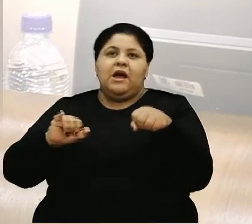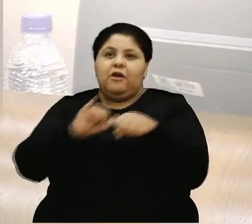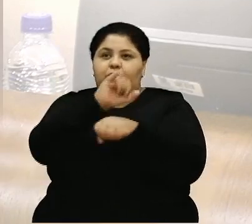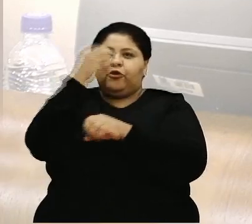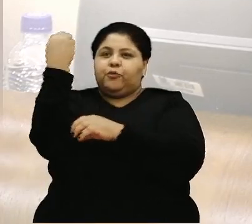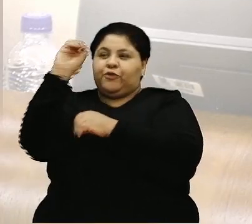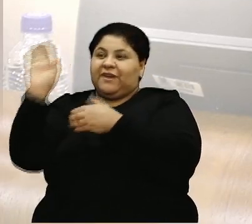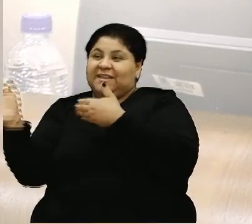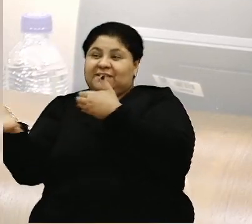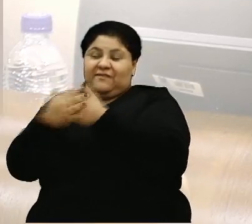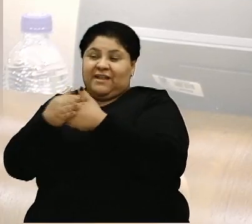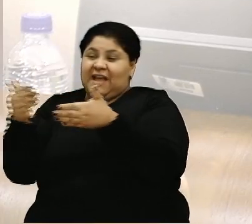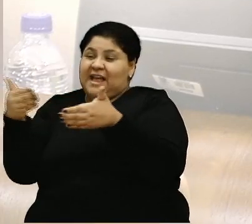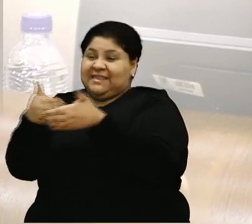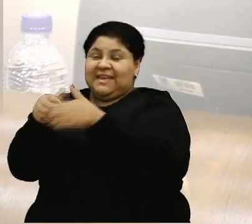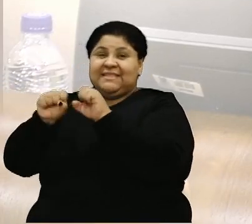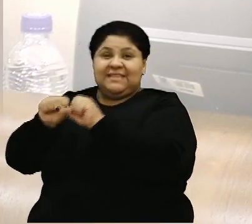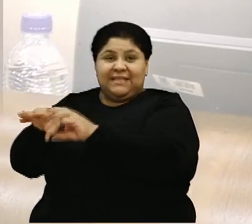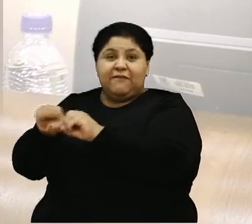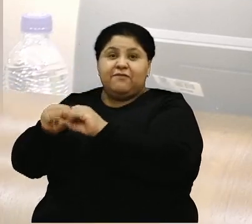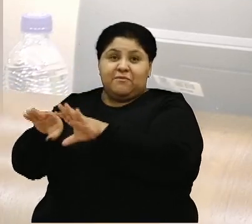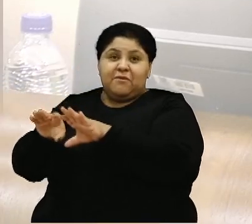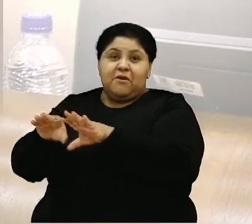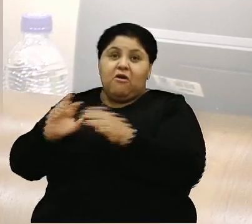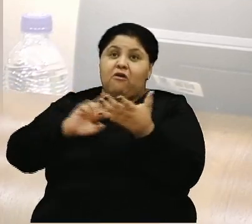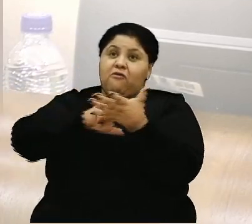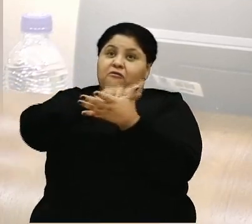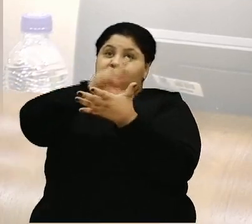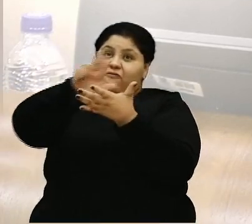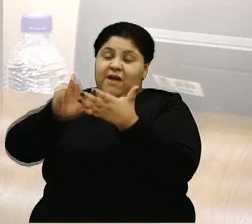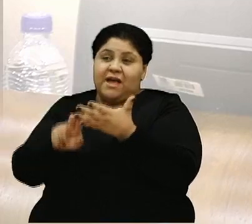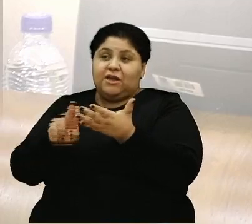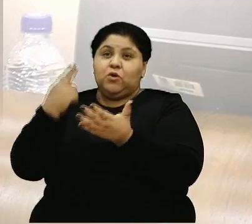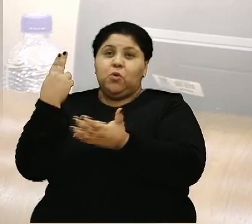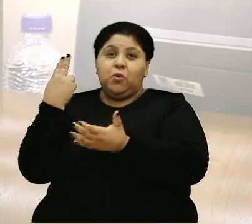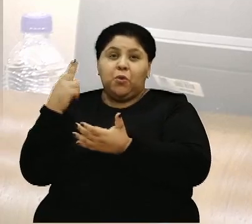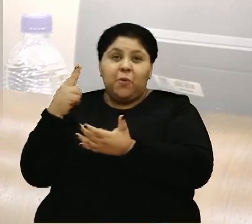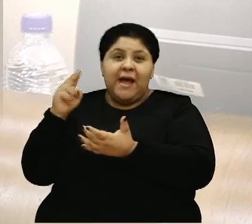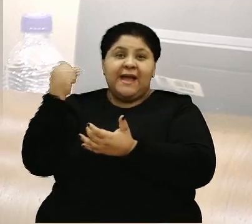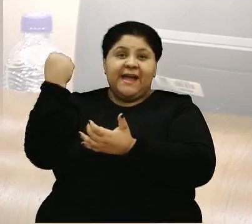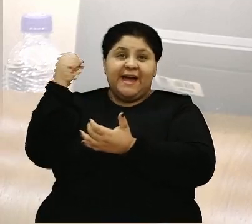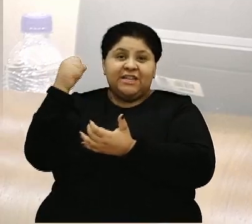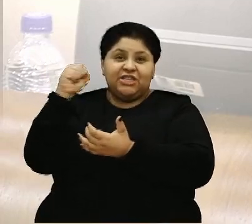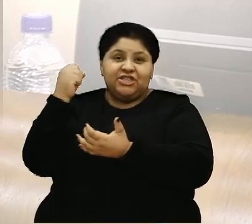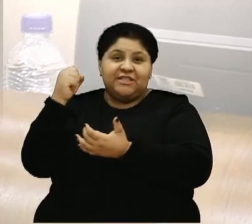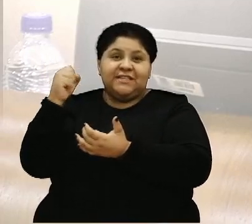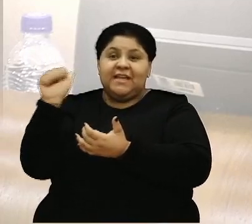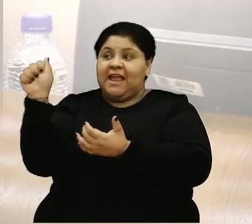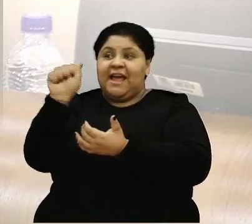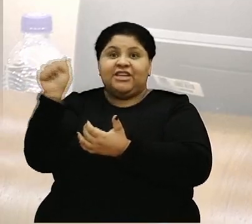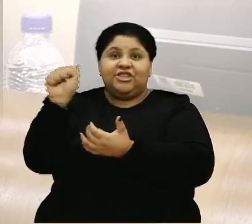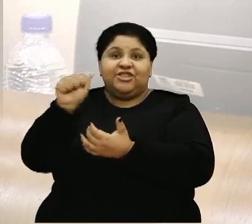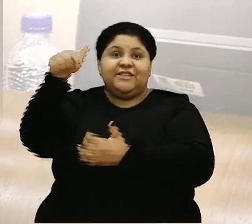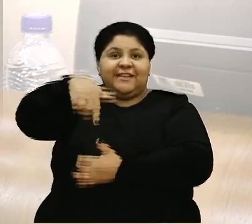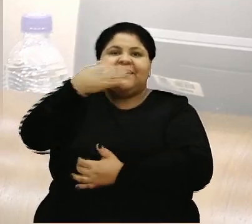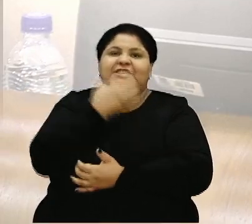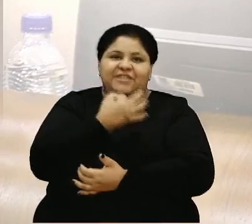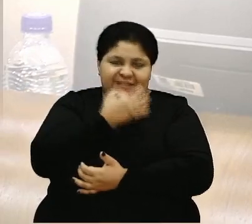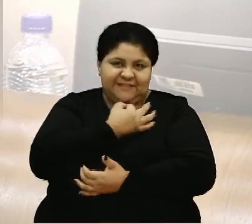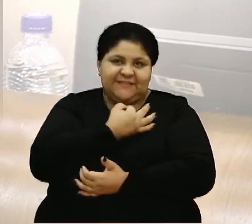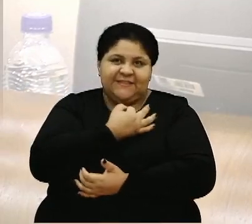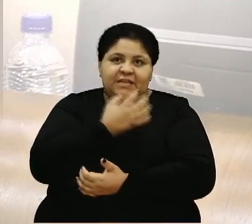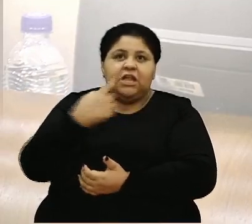até setembro, vários voos que vinham do Uruguai, vinham da Argentina, nós temos que oferecer essa possibilidade, porque